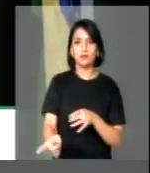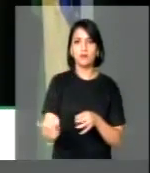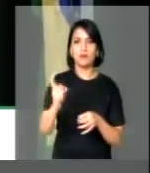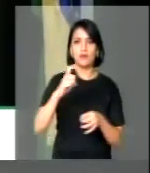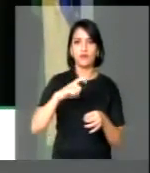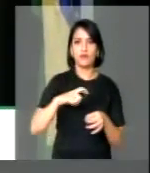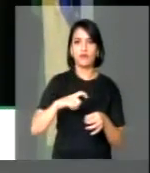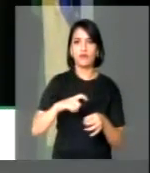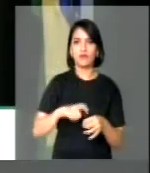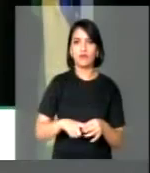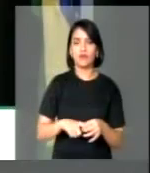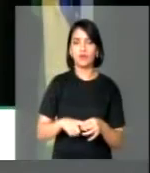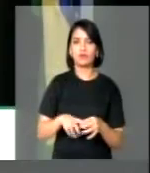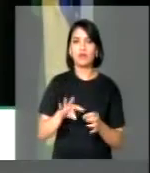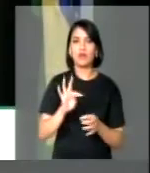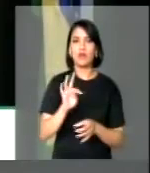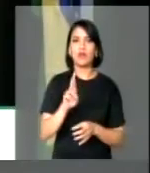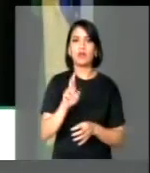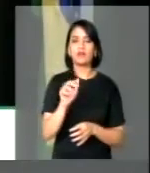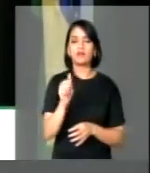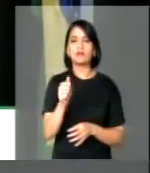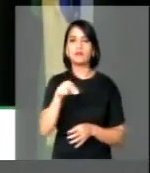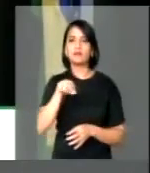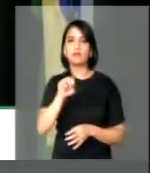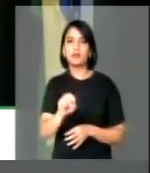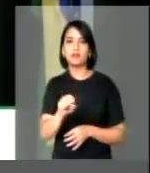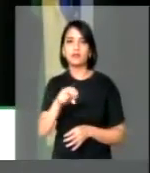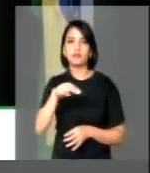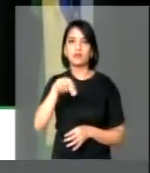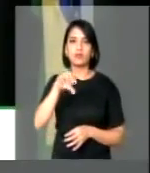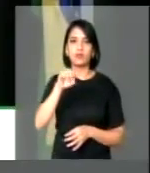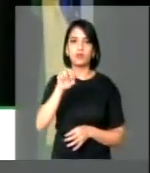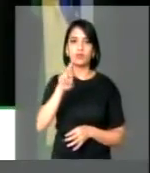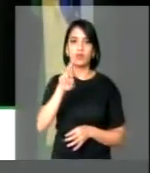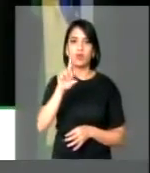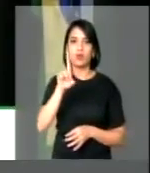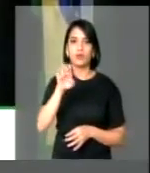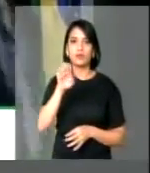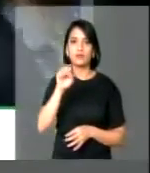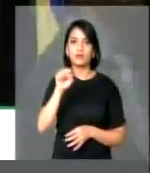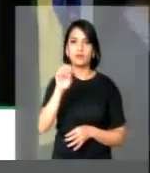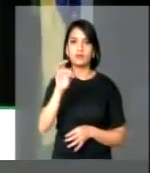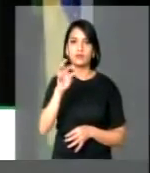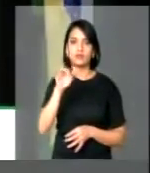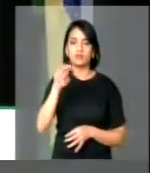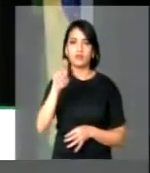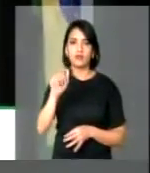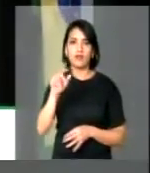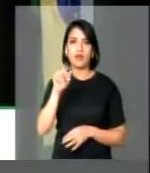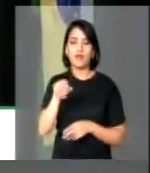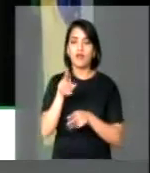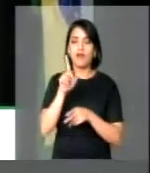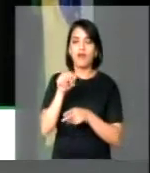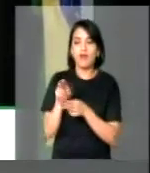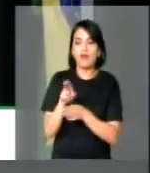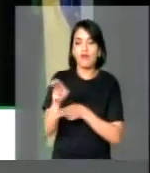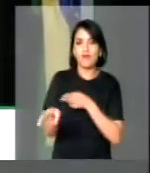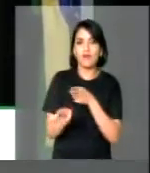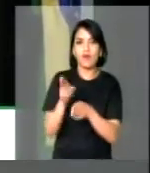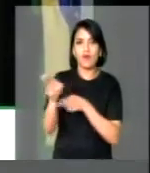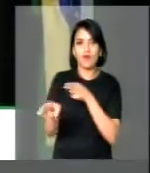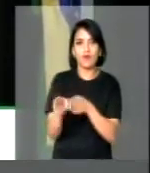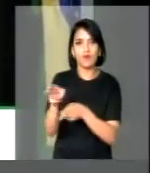da Transnordestina. A Transnordestina é uma ferrovia fundamental